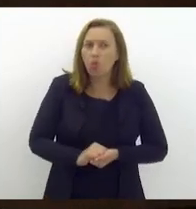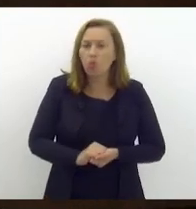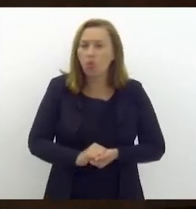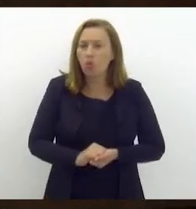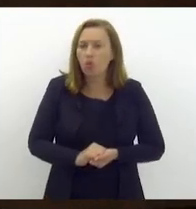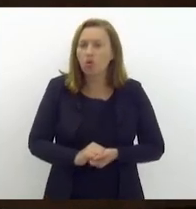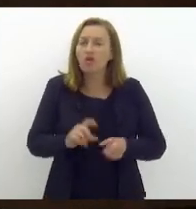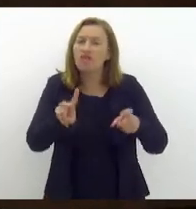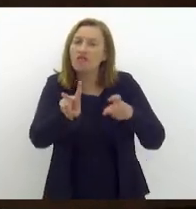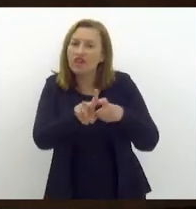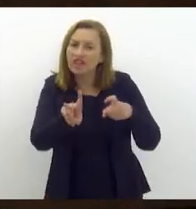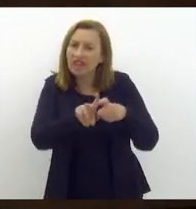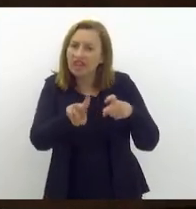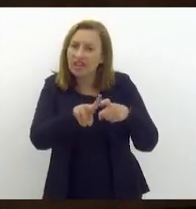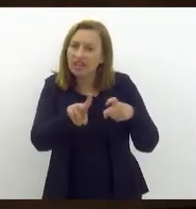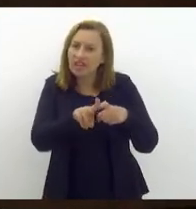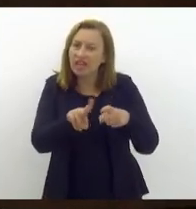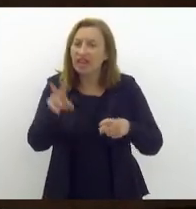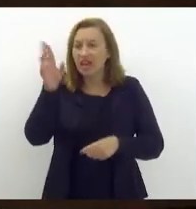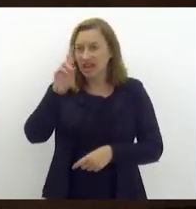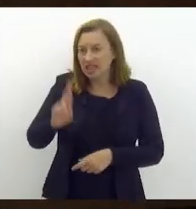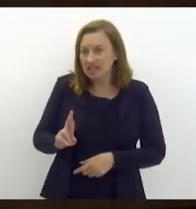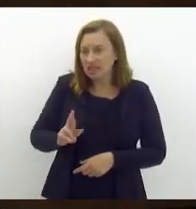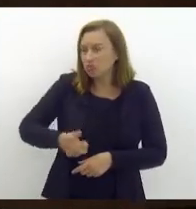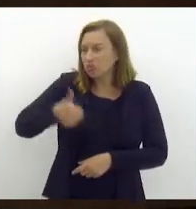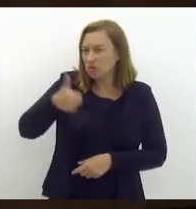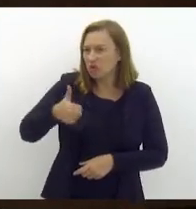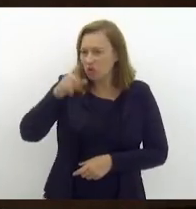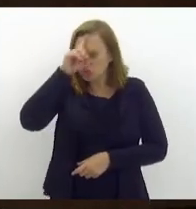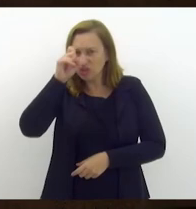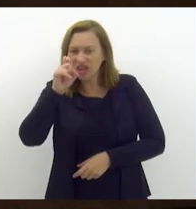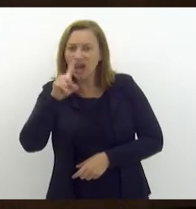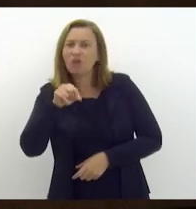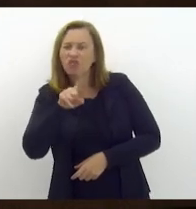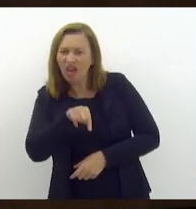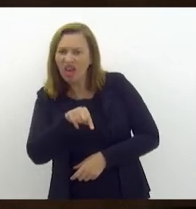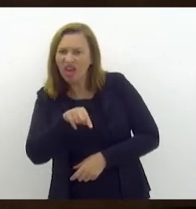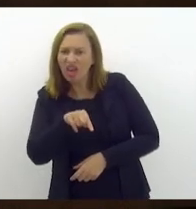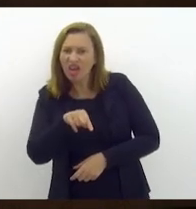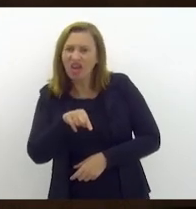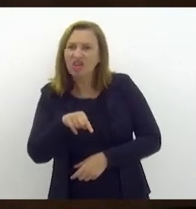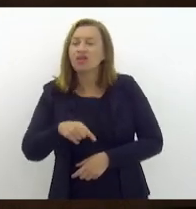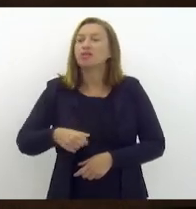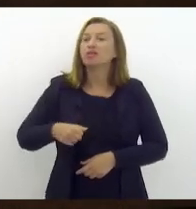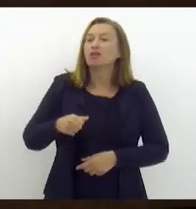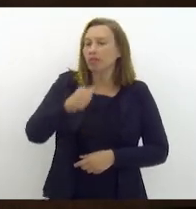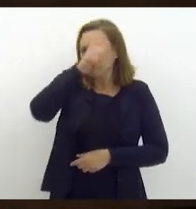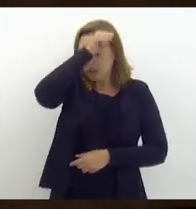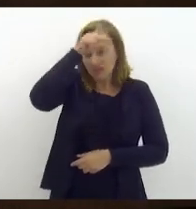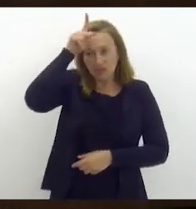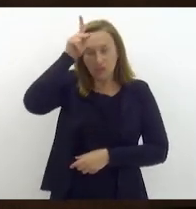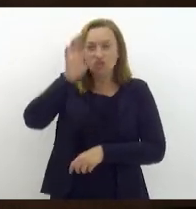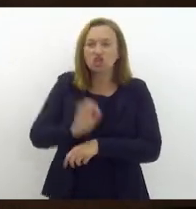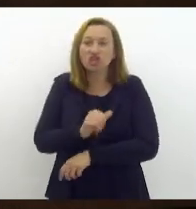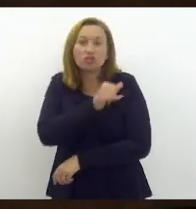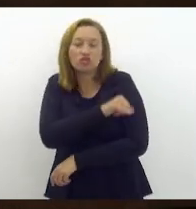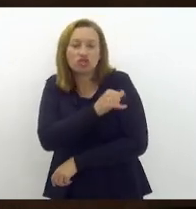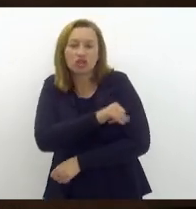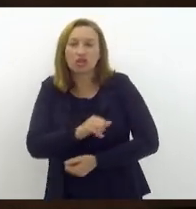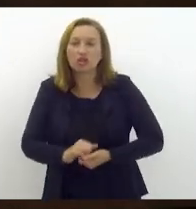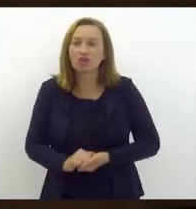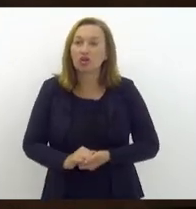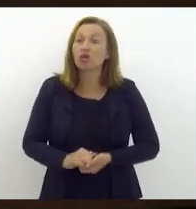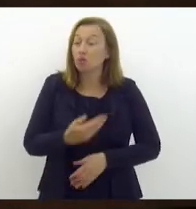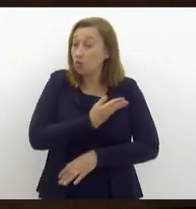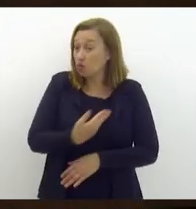o hospital veterinário em Resende, primeiro hospital, né, Tandy? Realizado pela prefeitura no estado do Rio de Janeiro, nem o